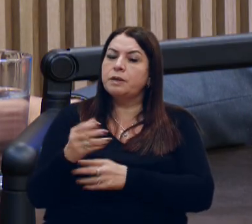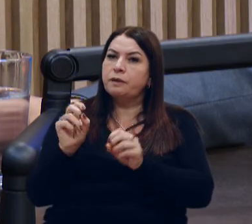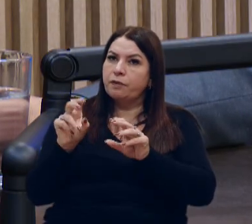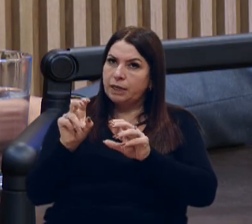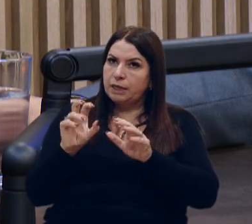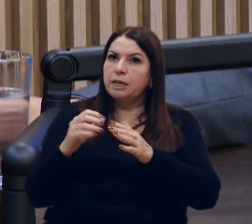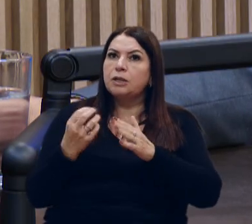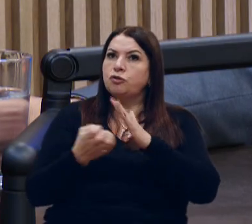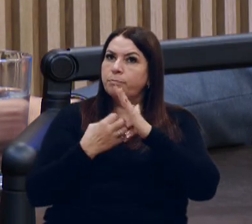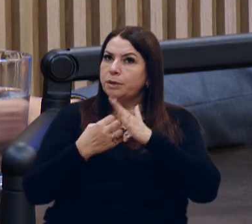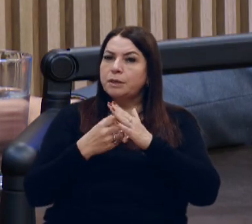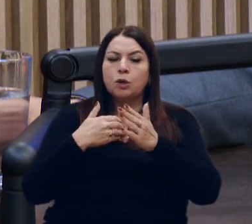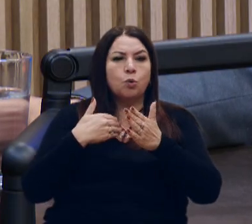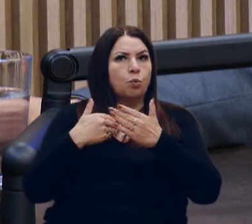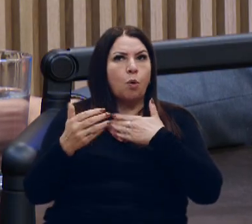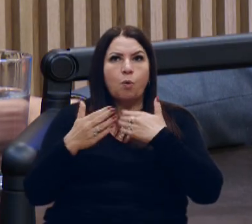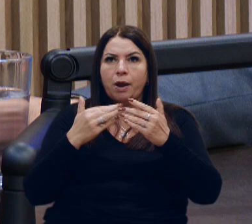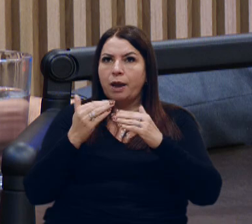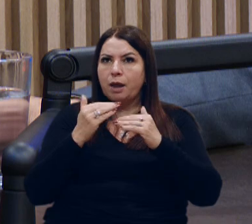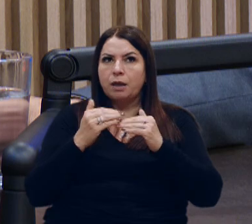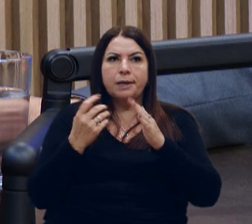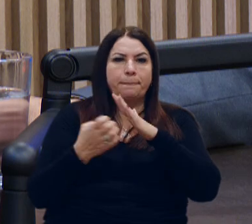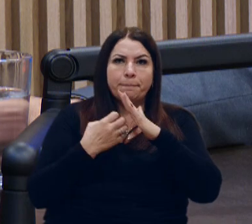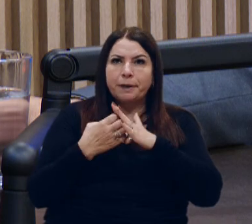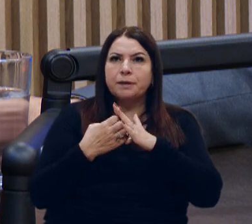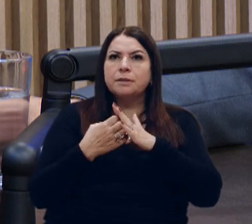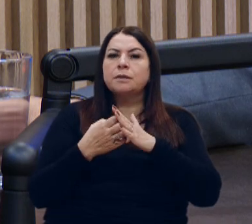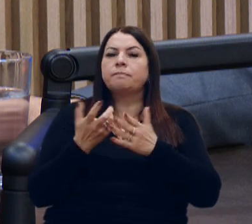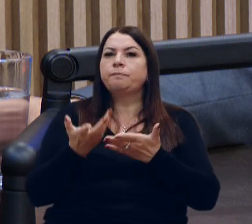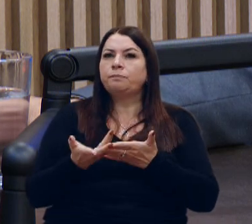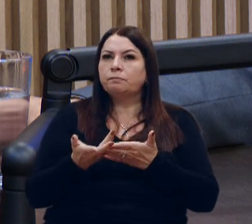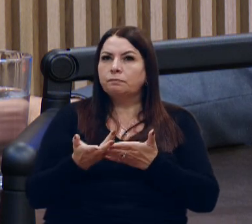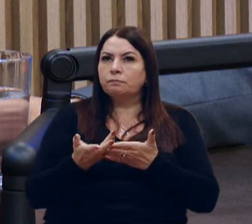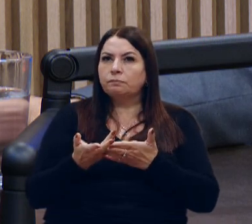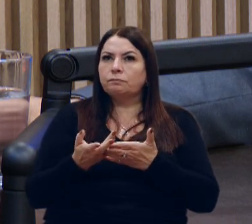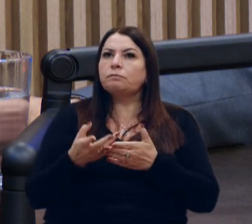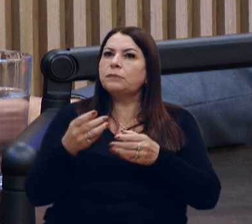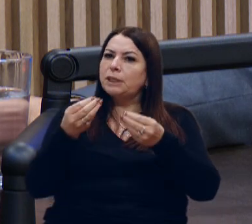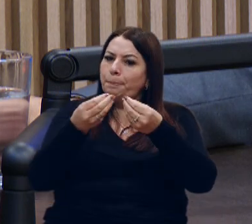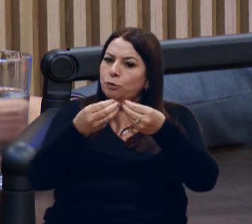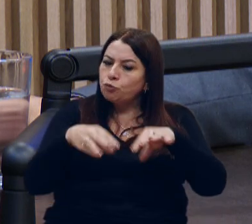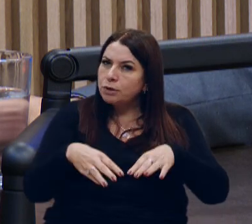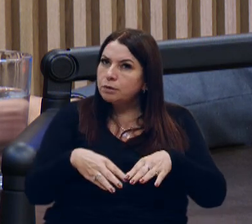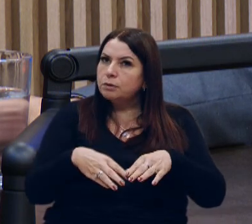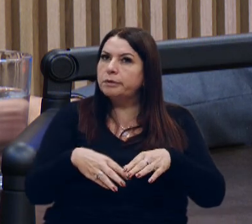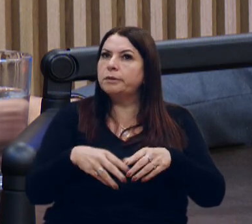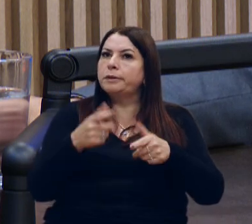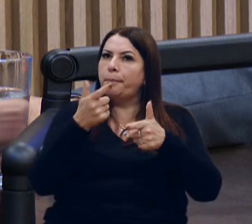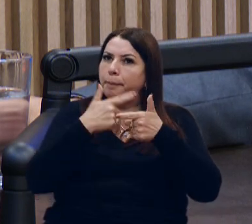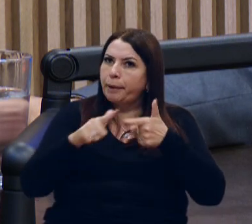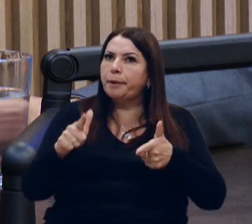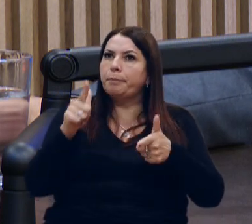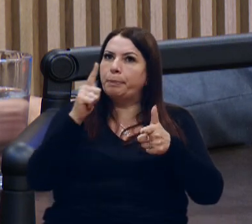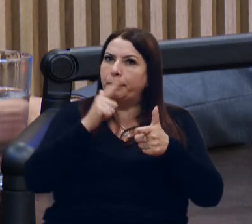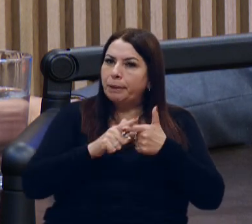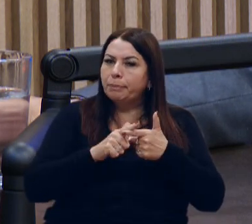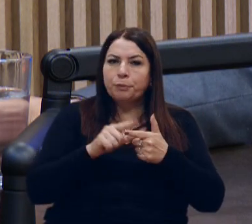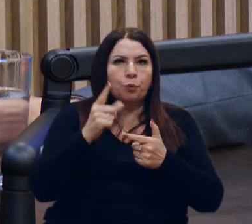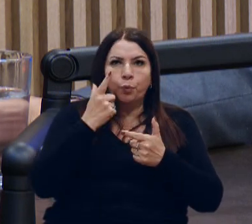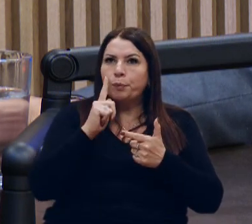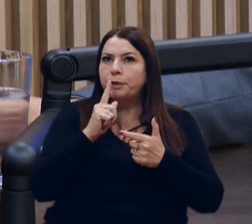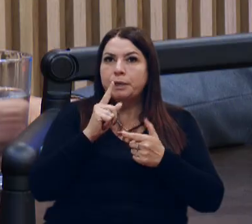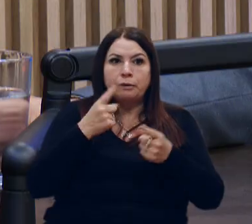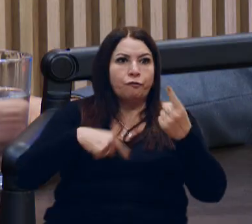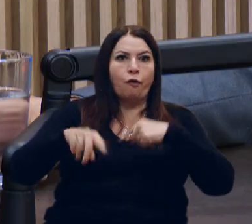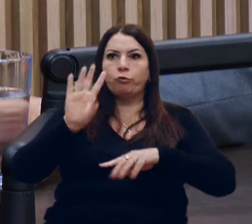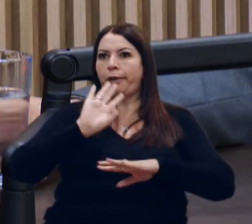privatização de qualquer autarquia que só dá prejuízo, só dá problemas, não consegue dar a